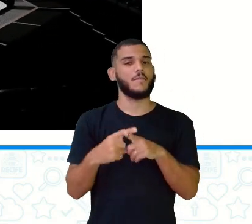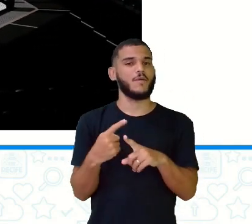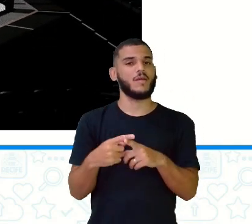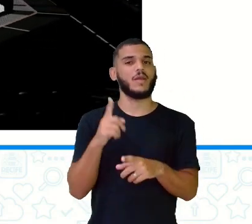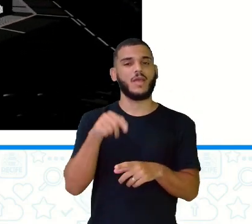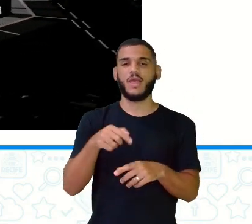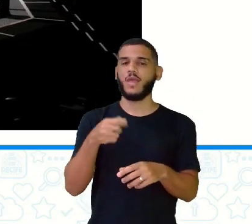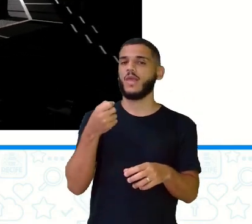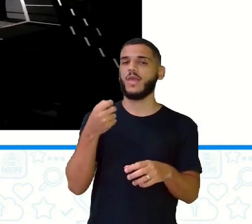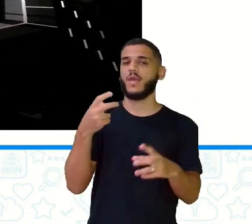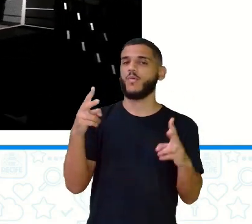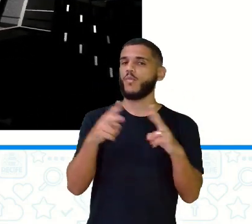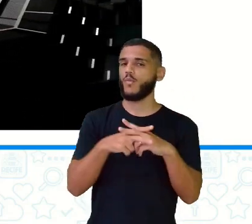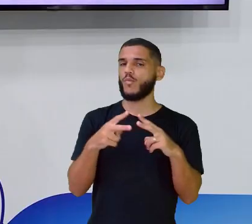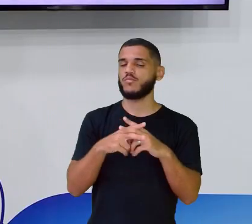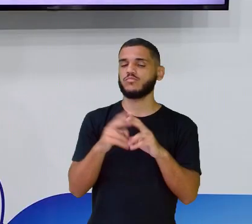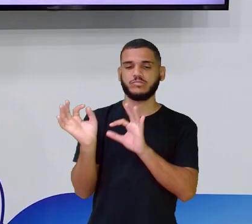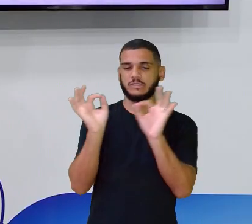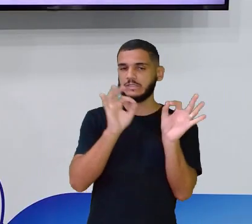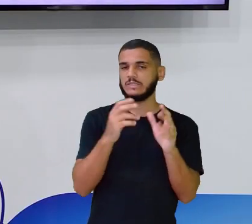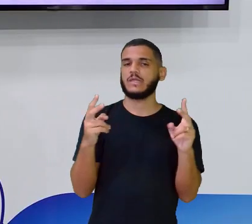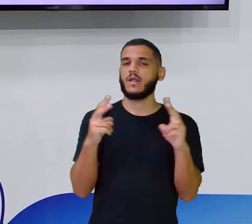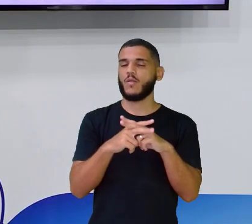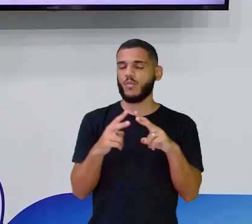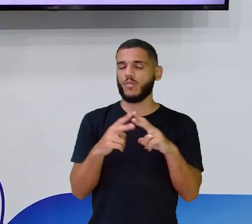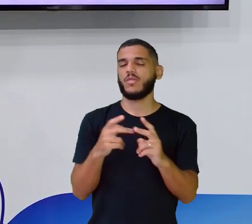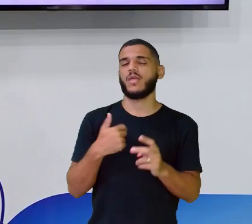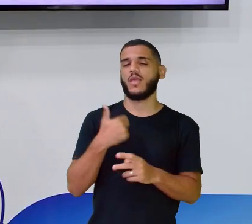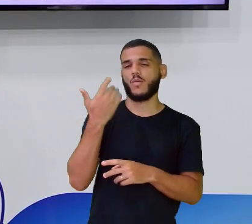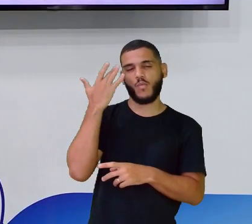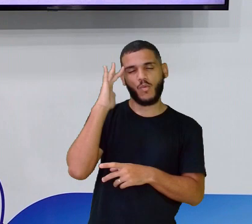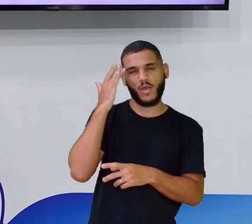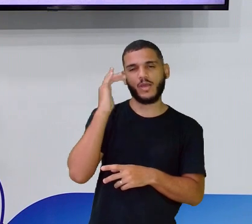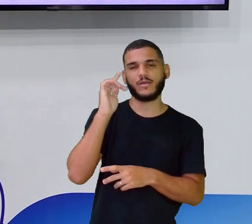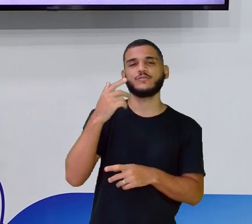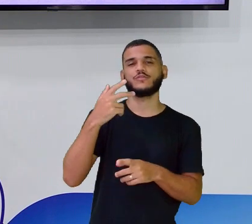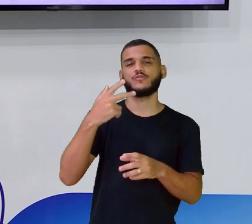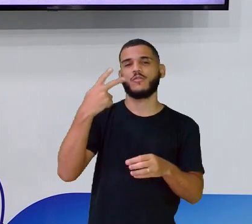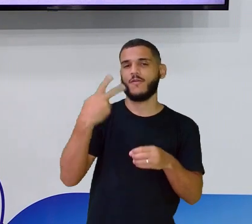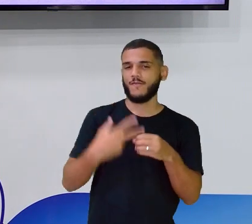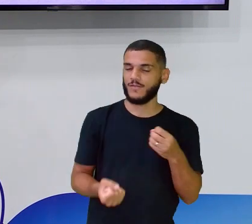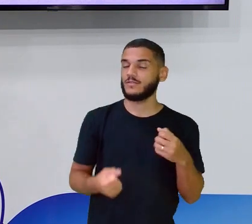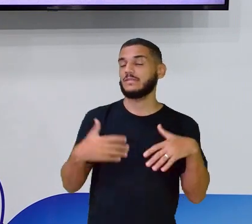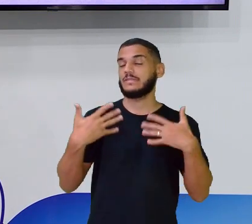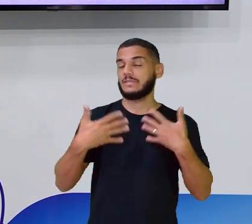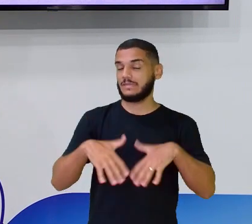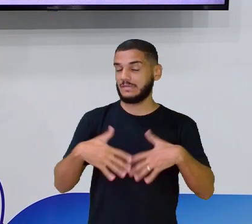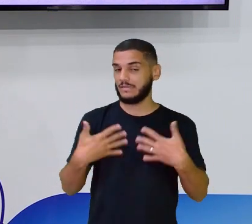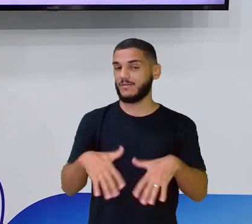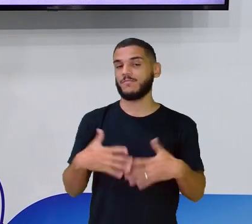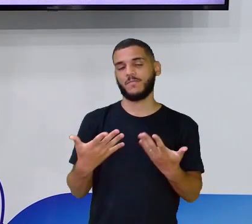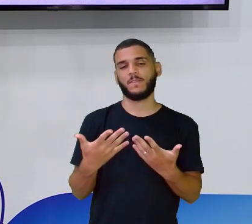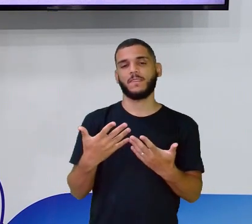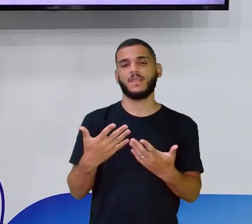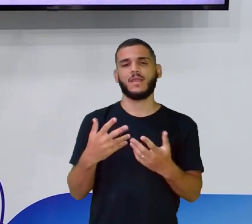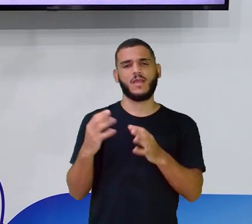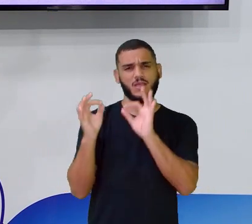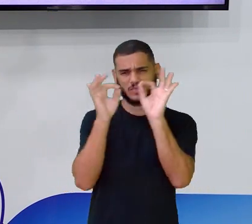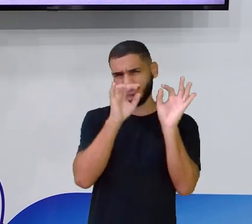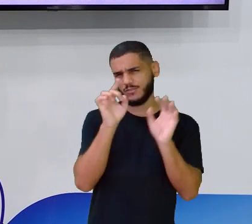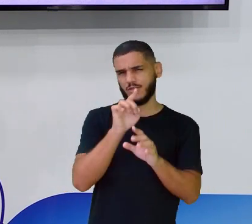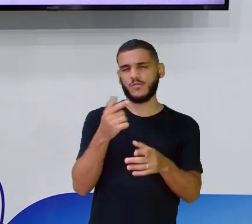Não recomendo que vocês assistam essas lutas, não. Eu acho violentas. Então, não assistam muito essas lutas, não.